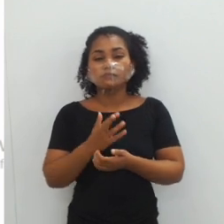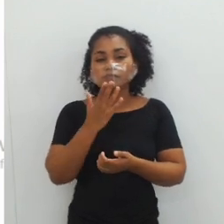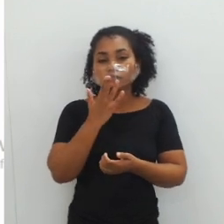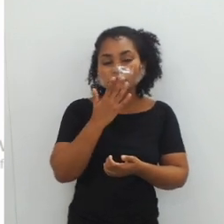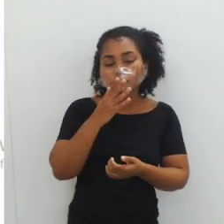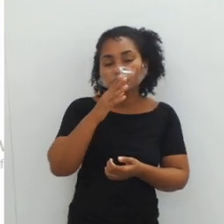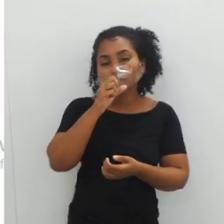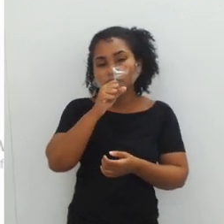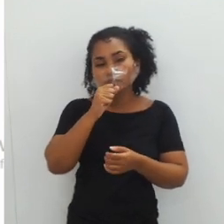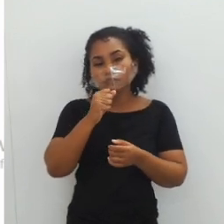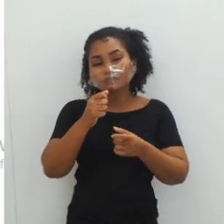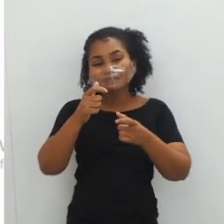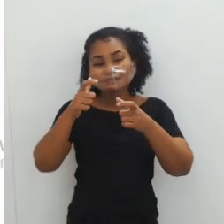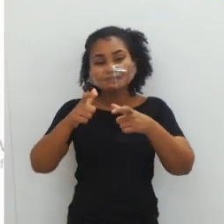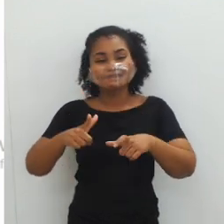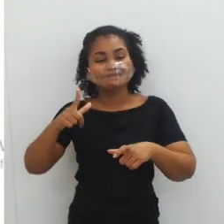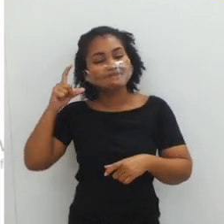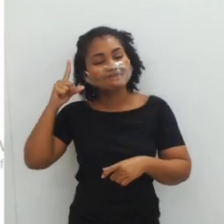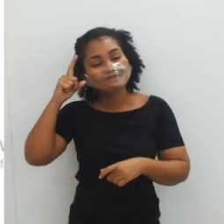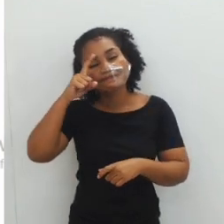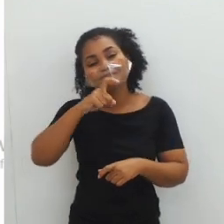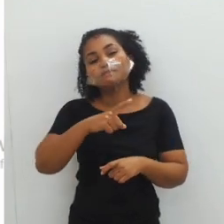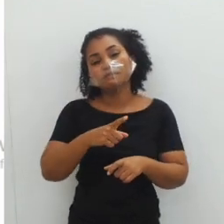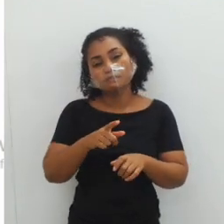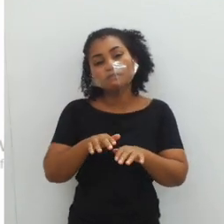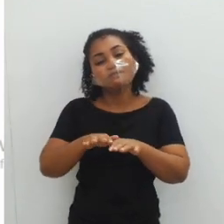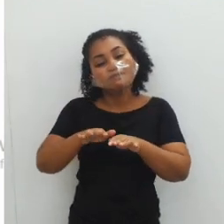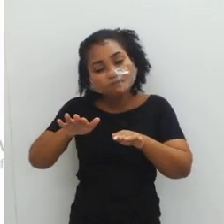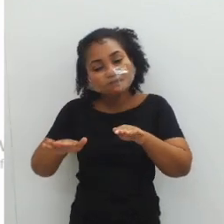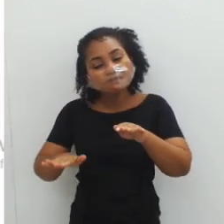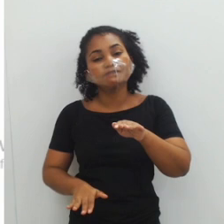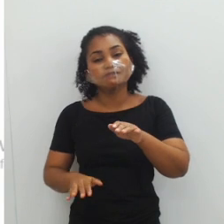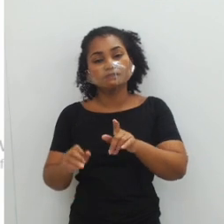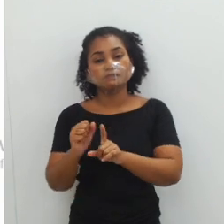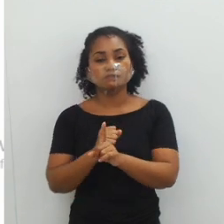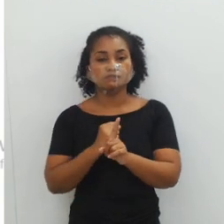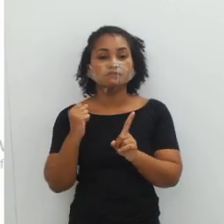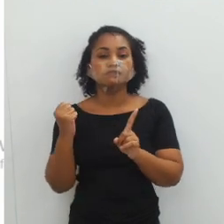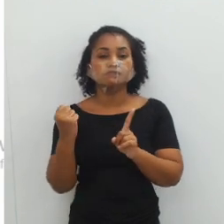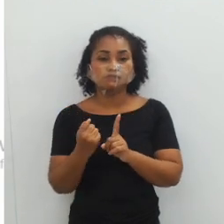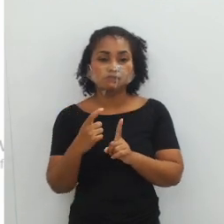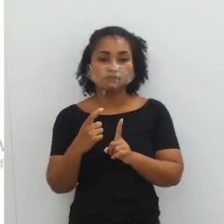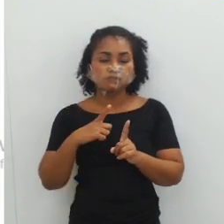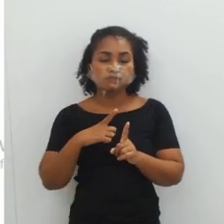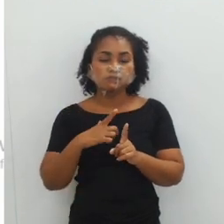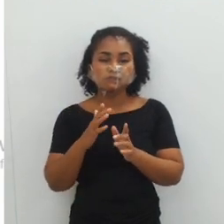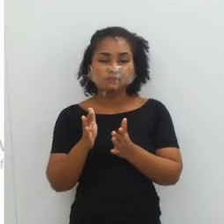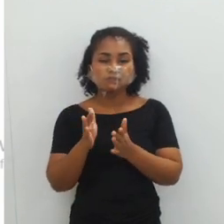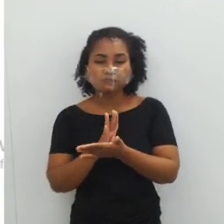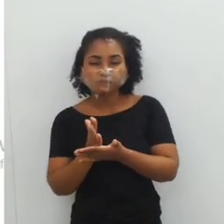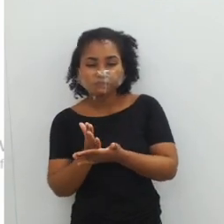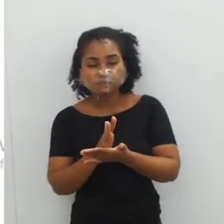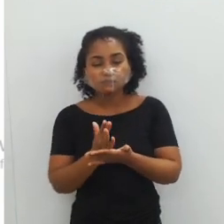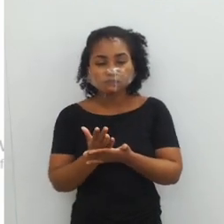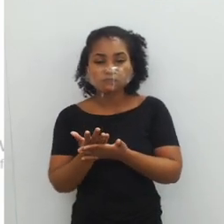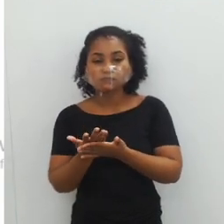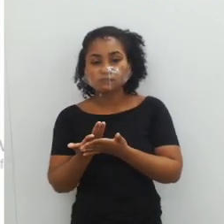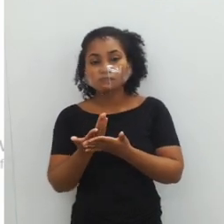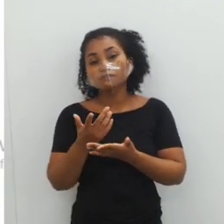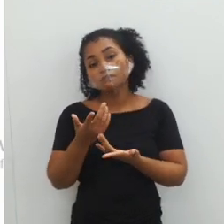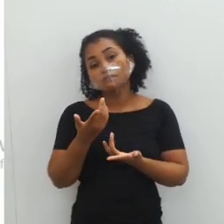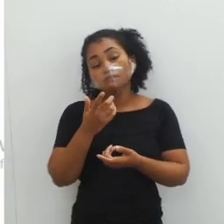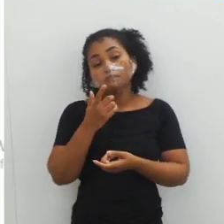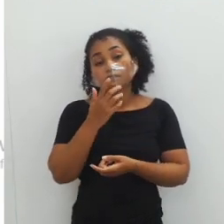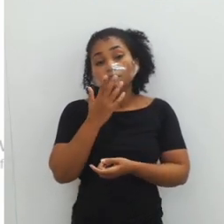alaranjado, são as regiões de maior desigualdade sociais. Então a gente tem o amarelo aqui, que está bem pertinho do